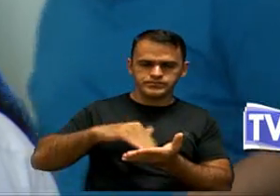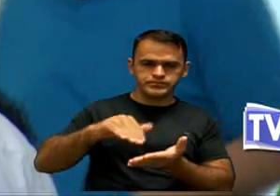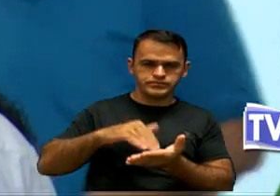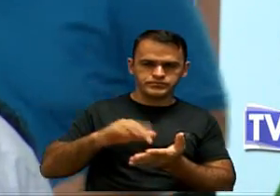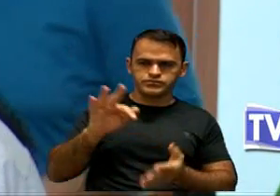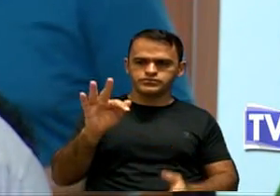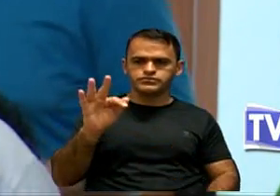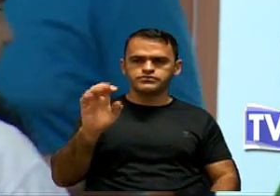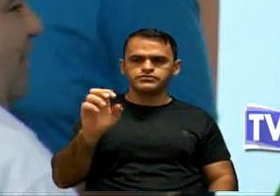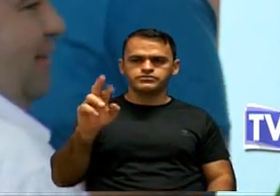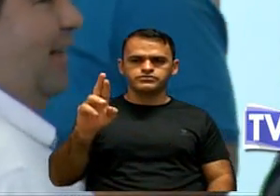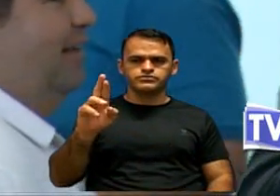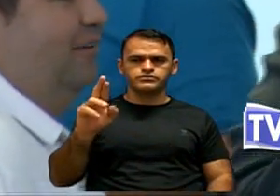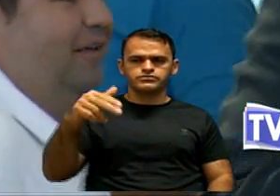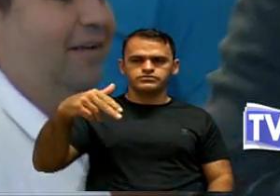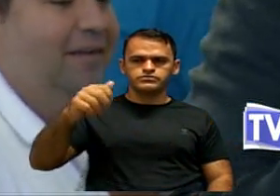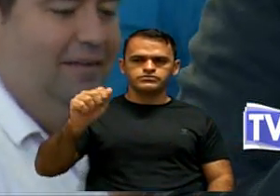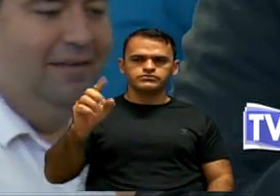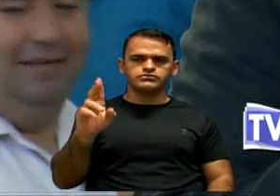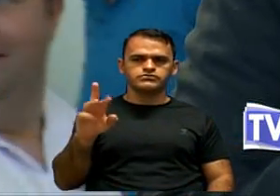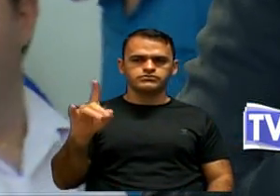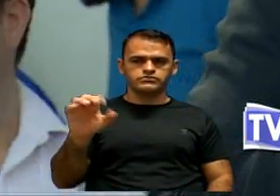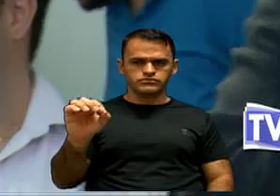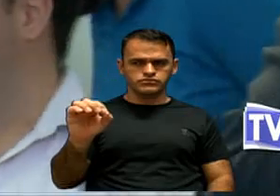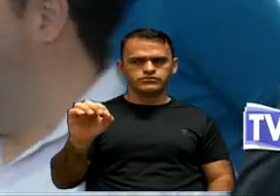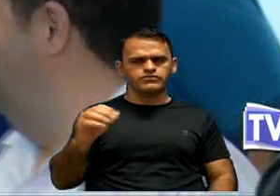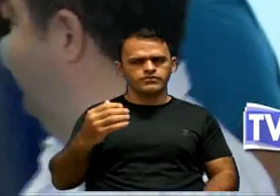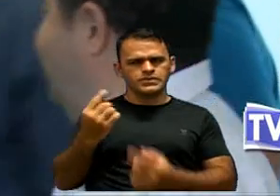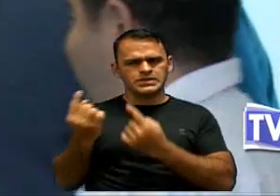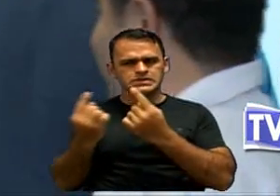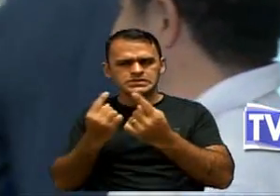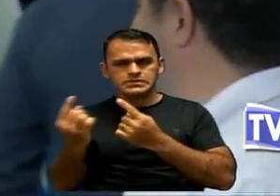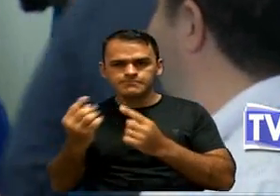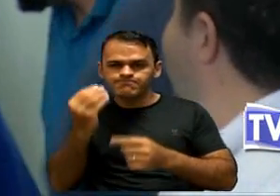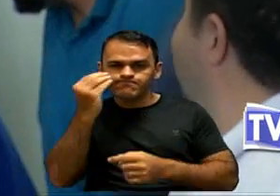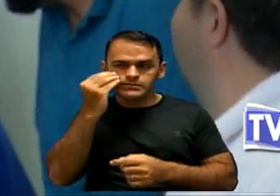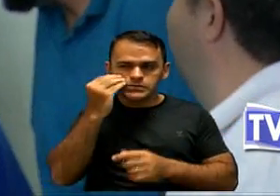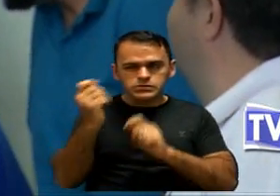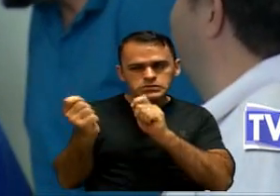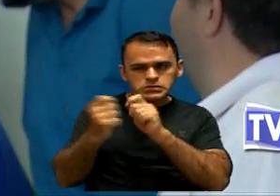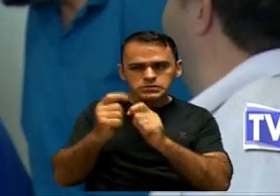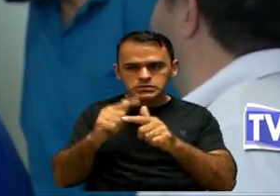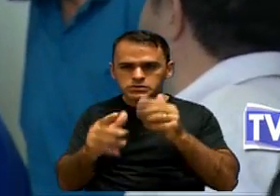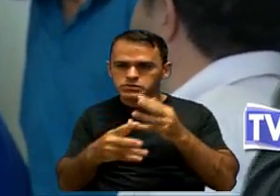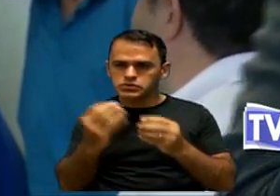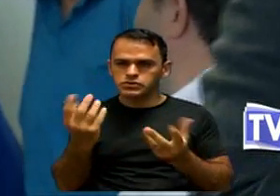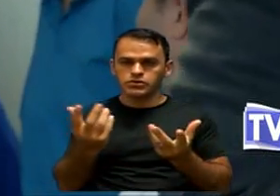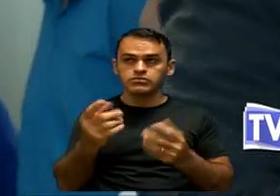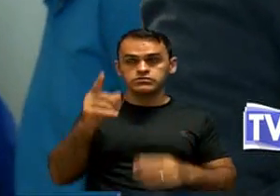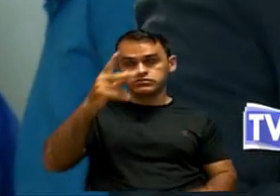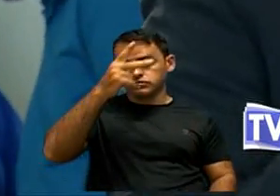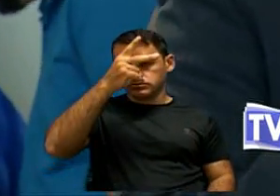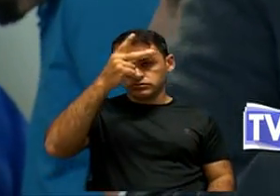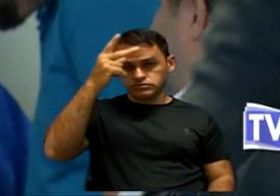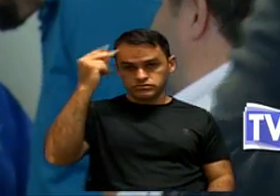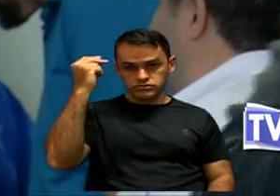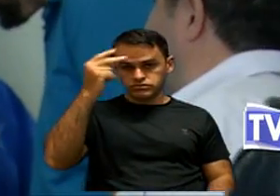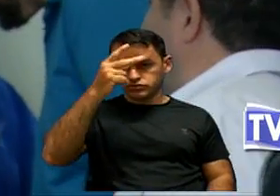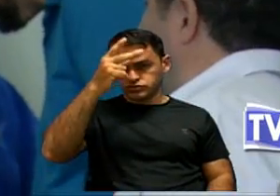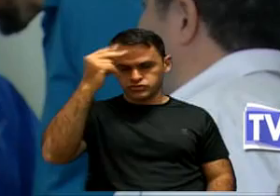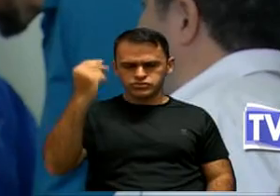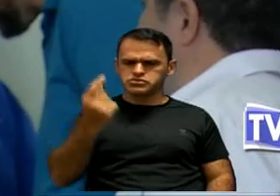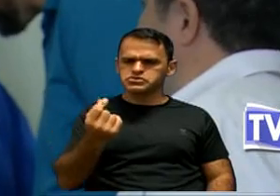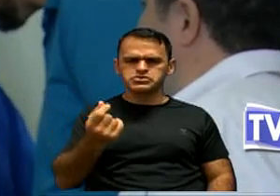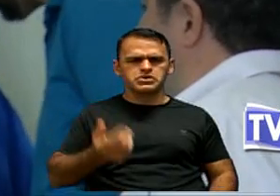Fernando Oliveira, já teve vários secretários na pasta e a gente está tentando achar uma saída juntos. E a Prefeitura Municipal de Sorocaba não vai